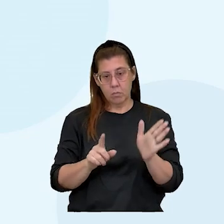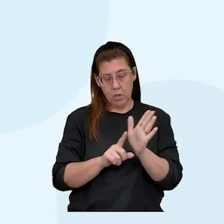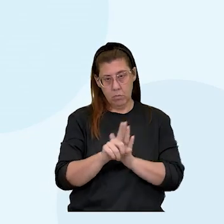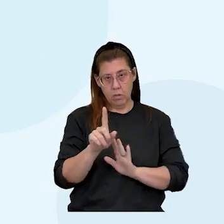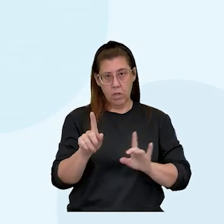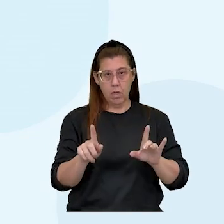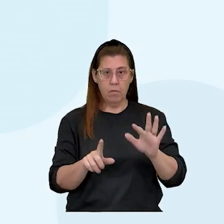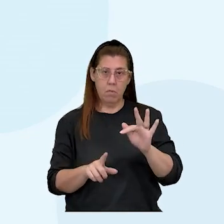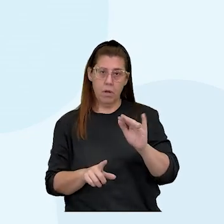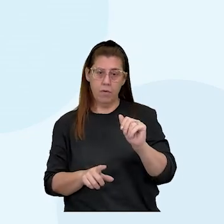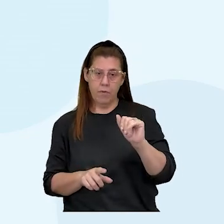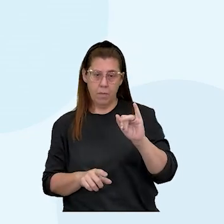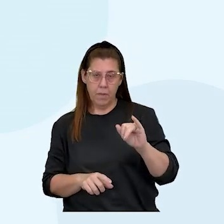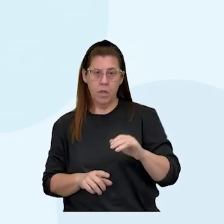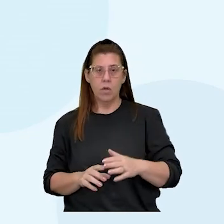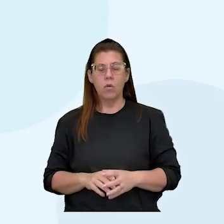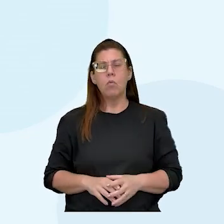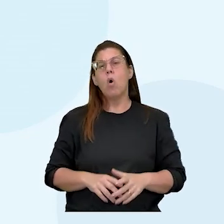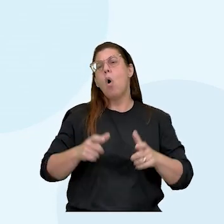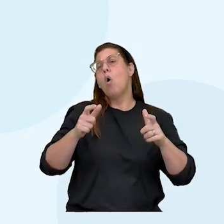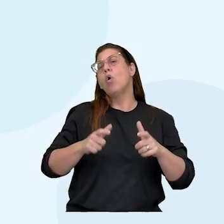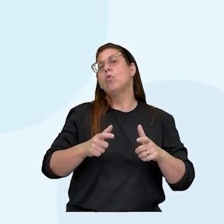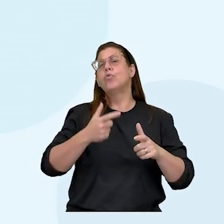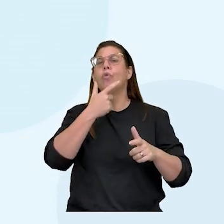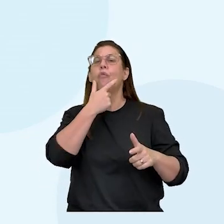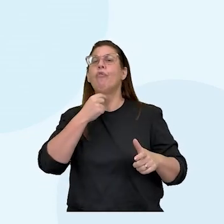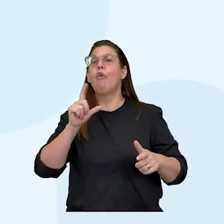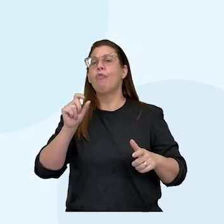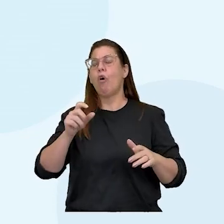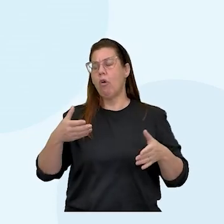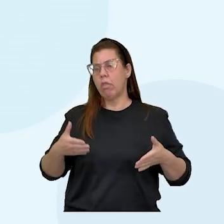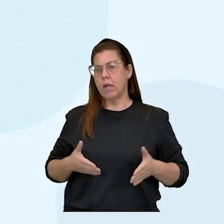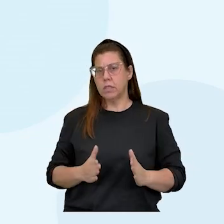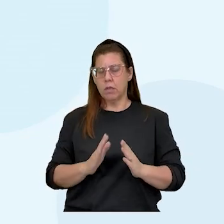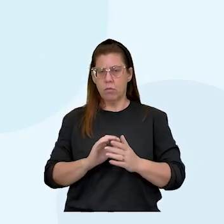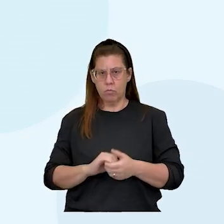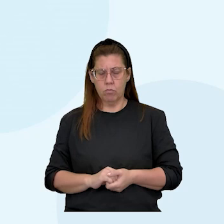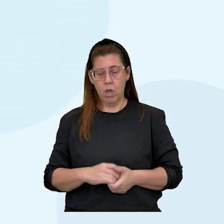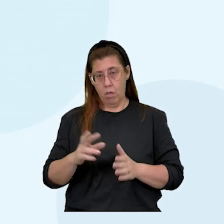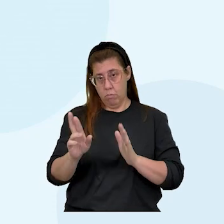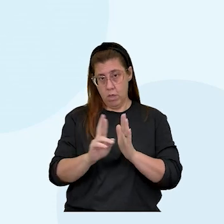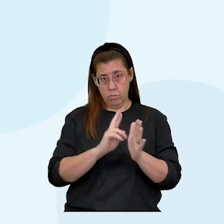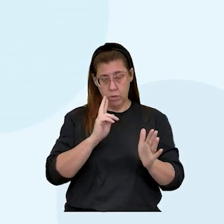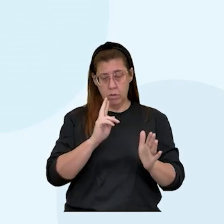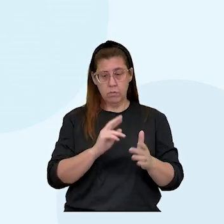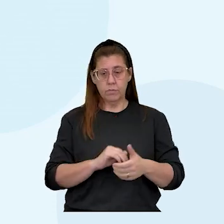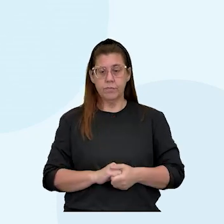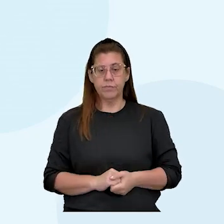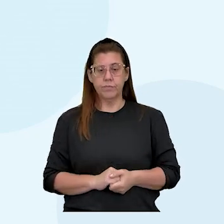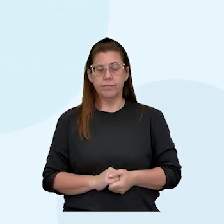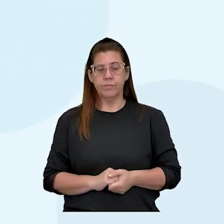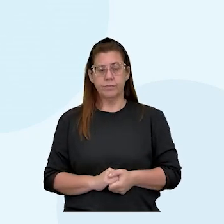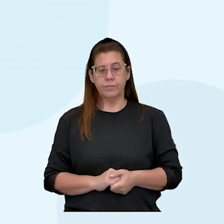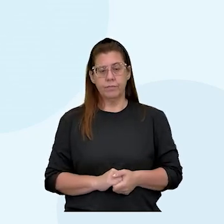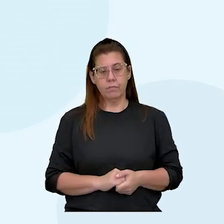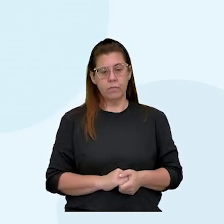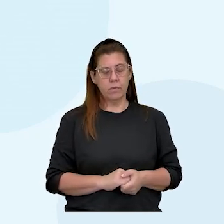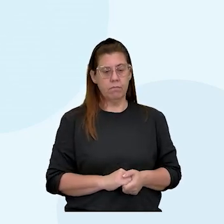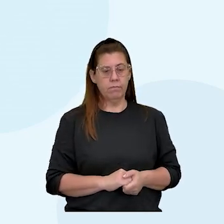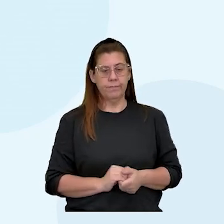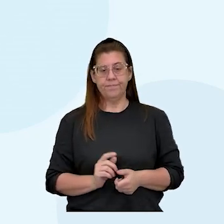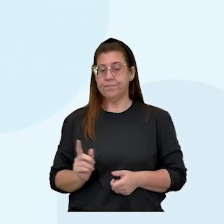Fabi de onde os avós dela vieram, né? Então, ela respondeu, my